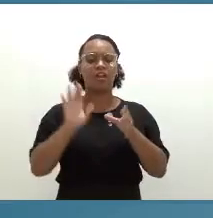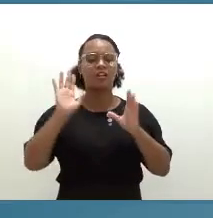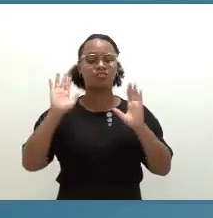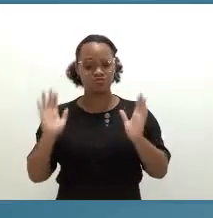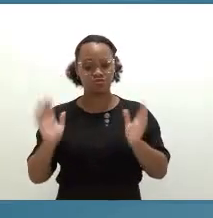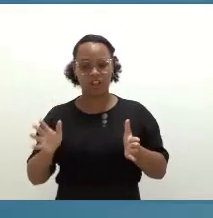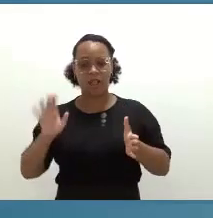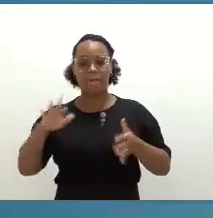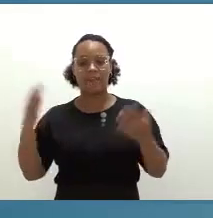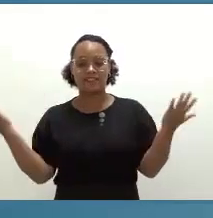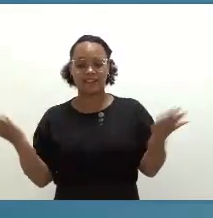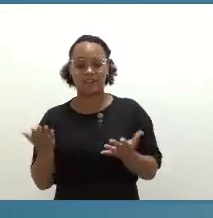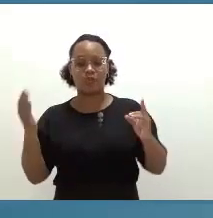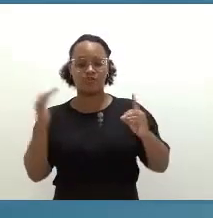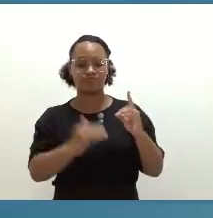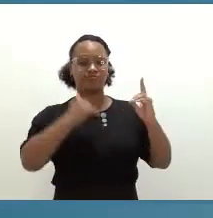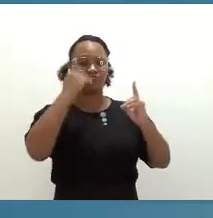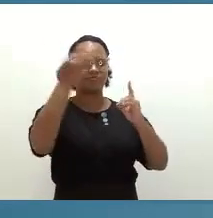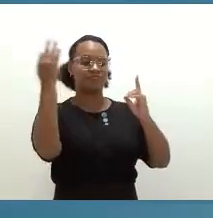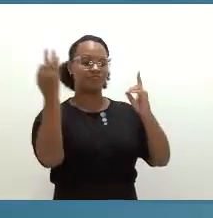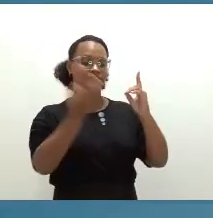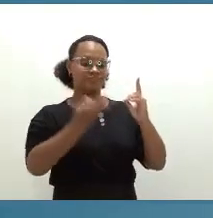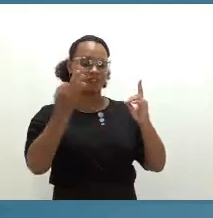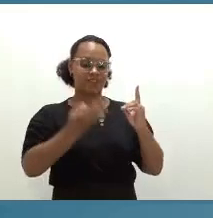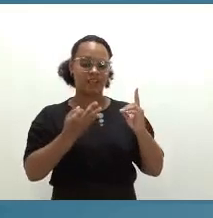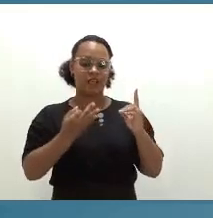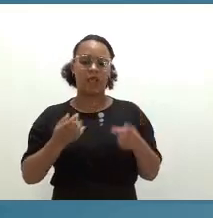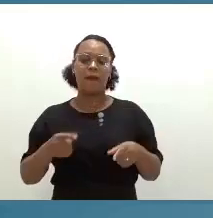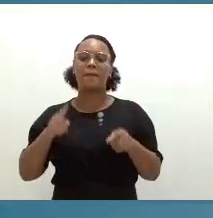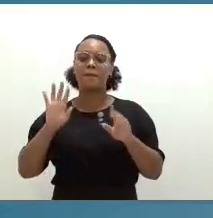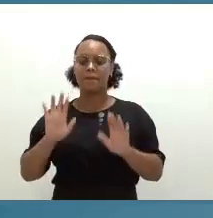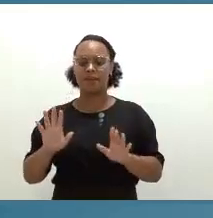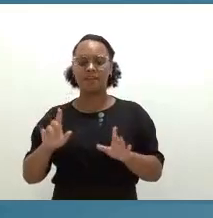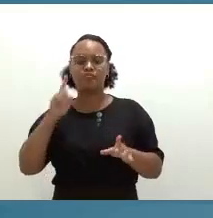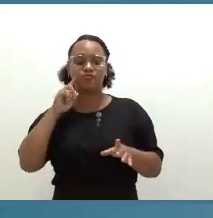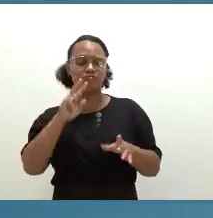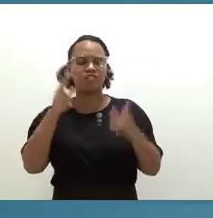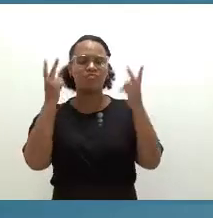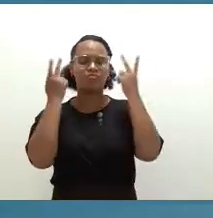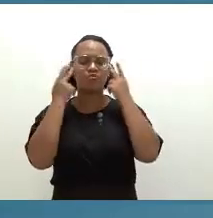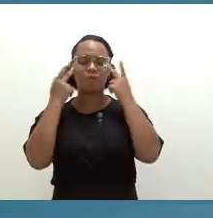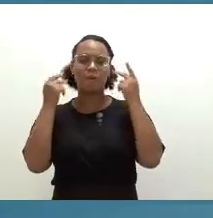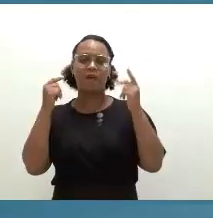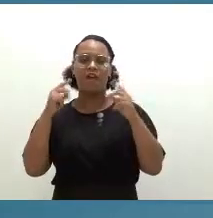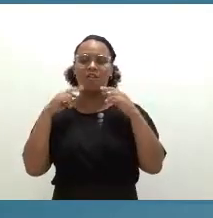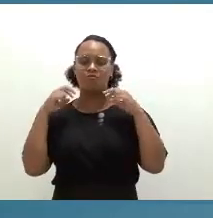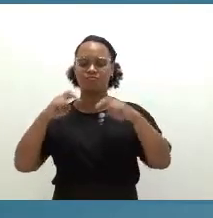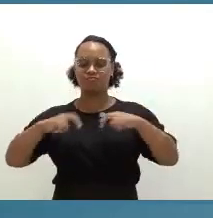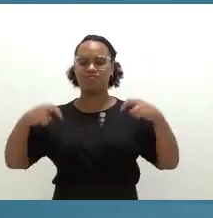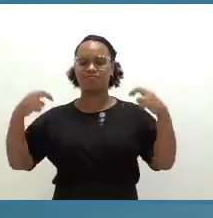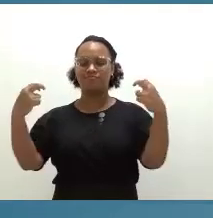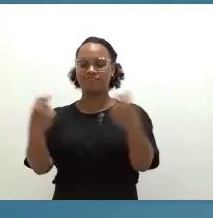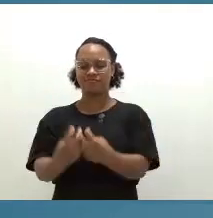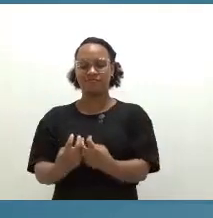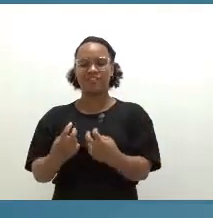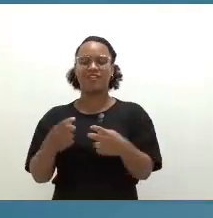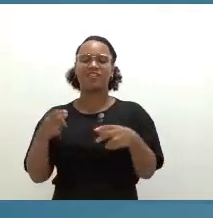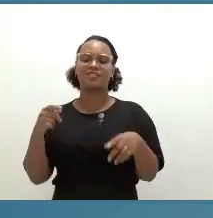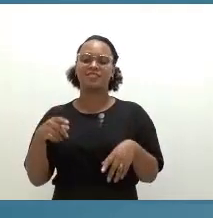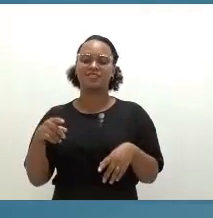conosco. Então, ver Vossa Excelência aqui já fazia parte dessa sessão ordinária que nós realizamos